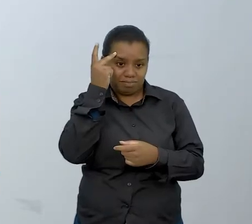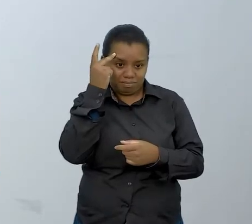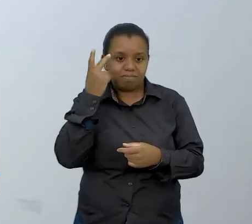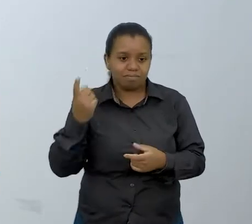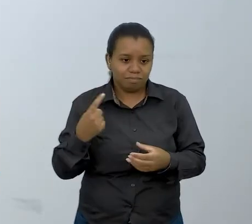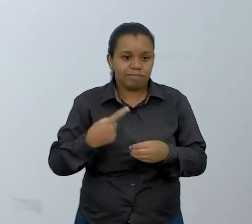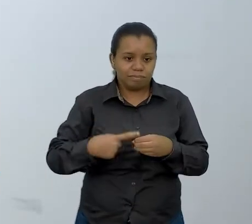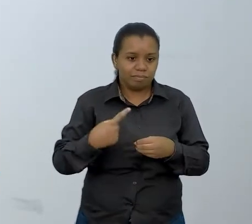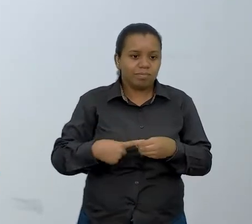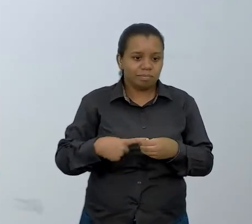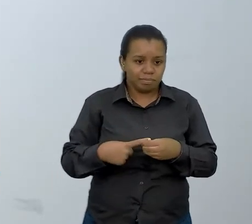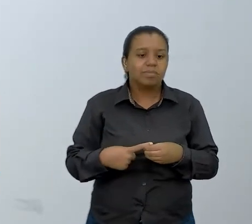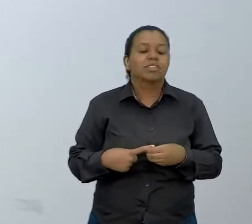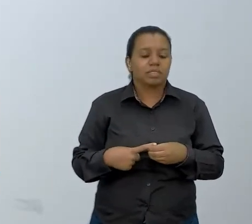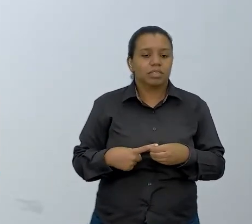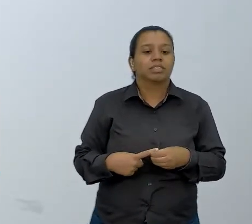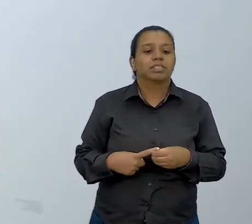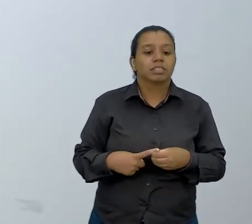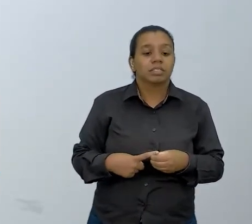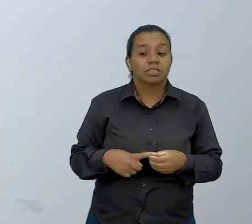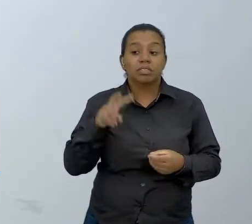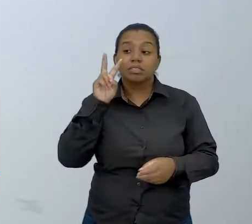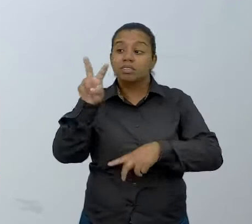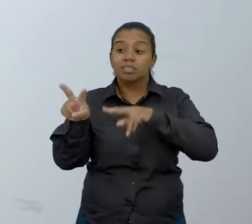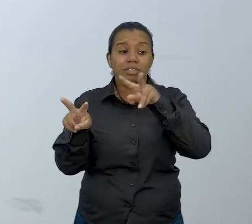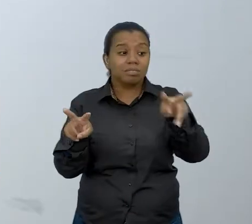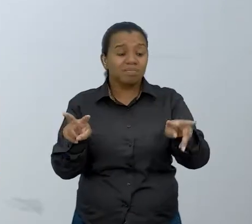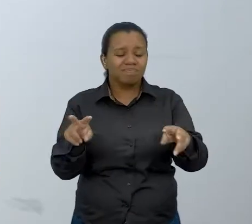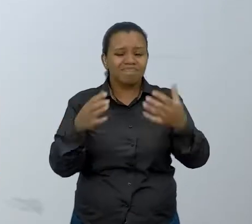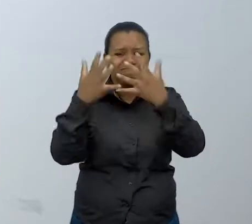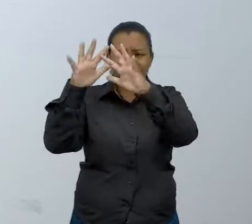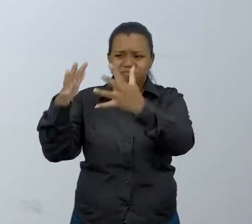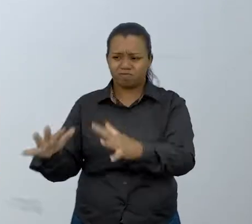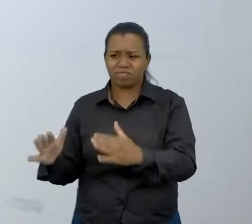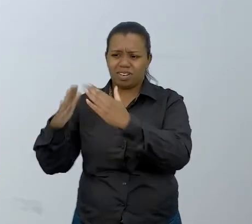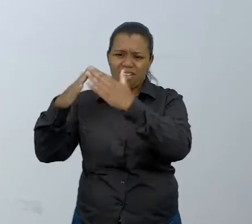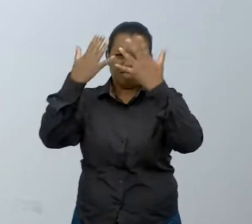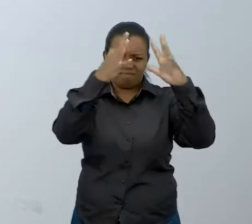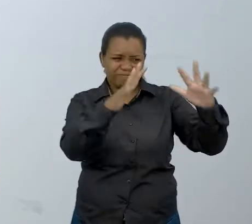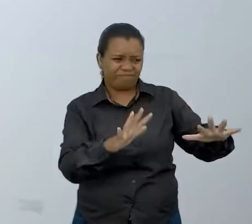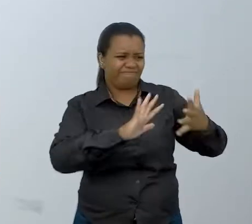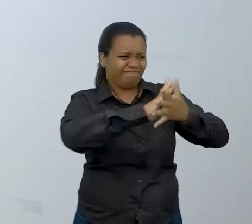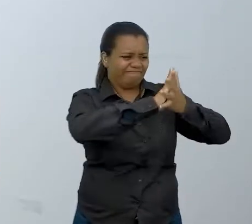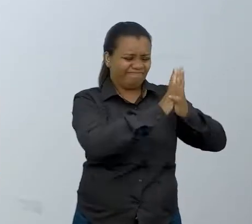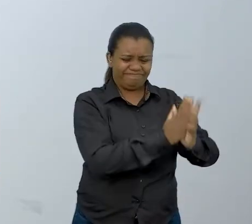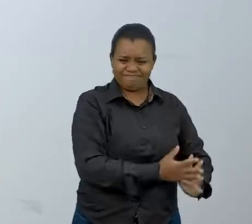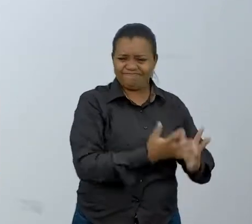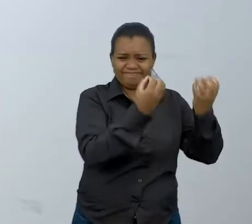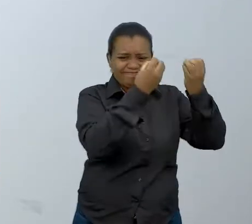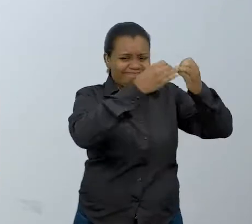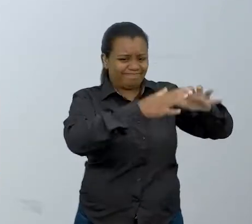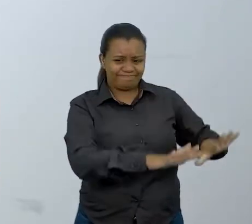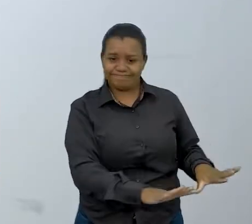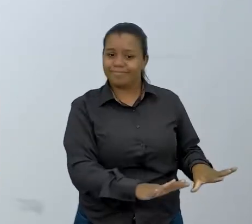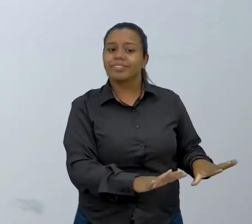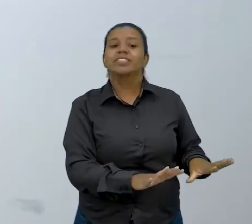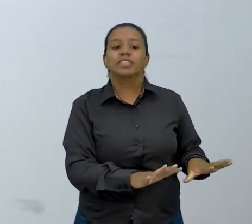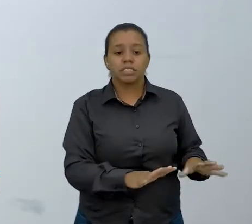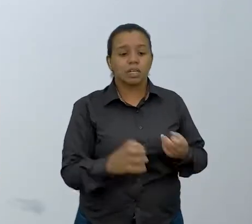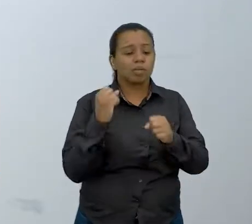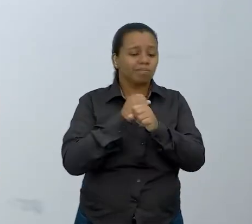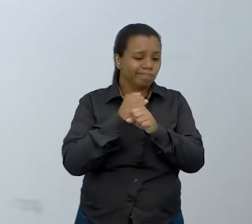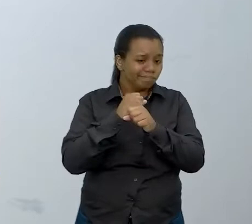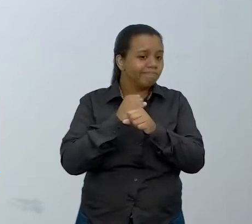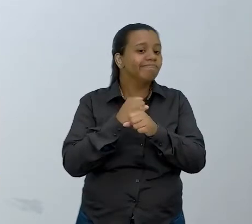tipo, várias áreas que estão completamente destruídas, casas que ainda não foram reconstruídas, e isso já tem um tempo.